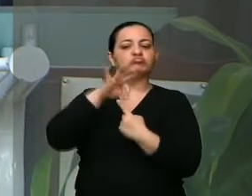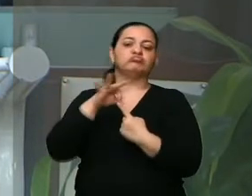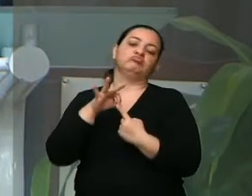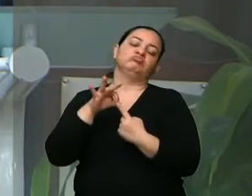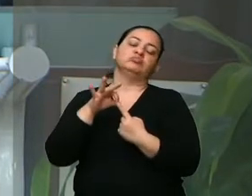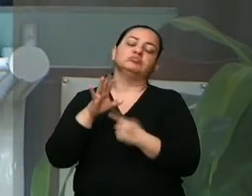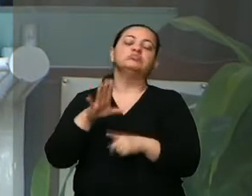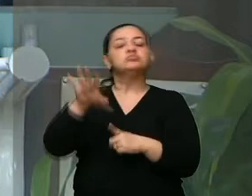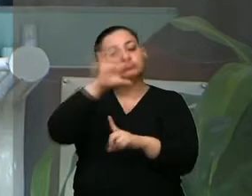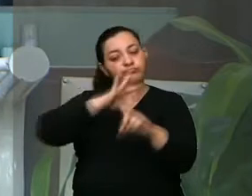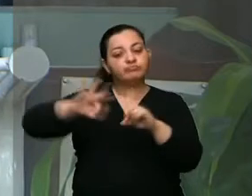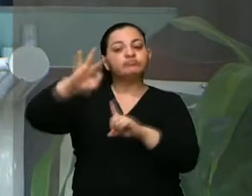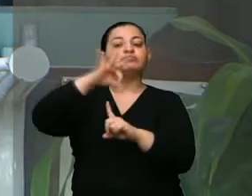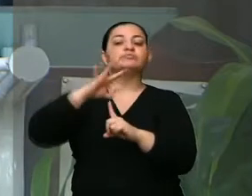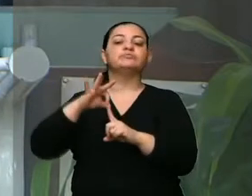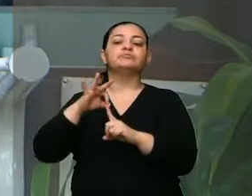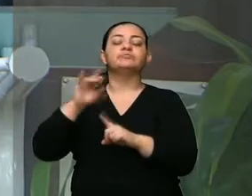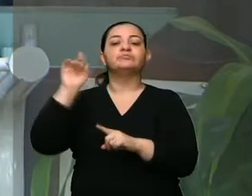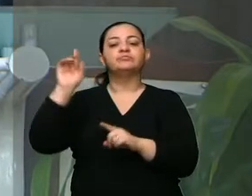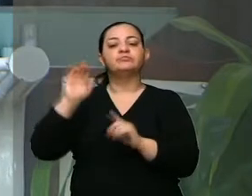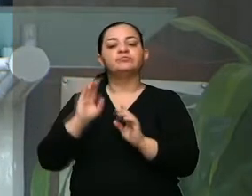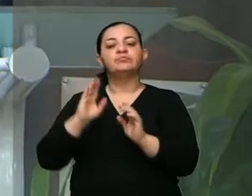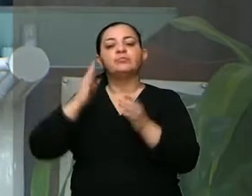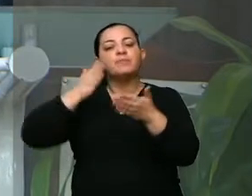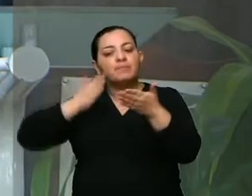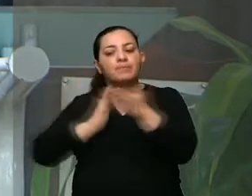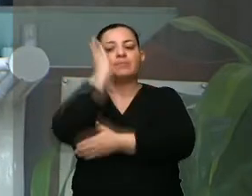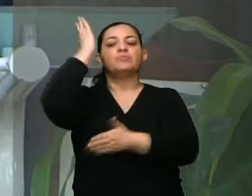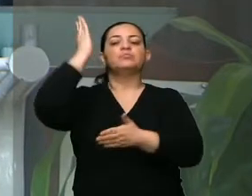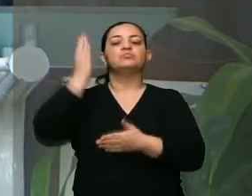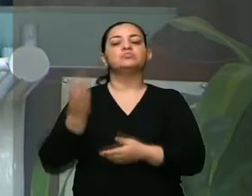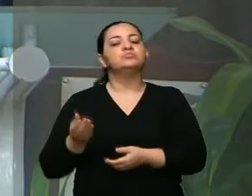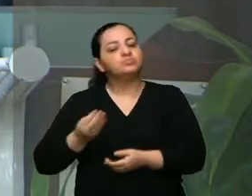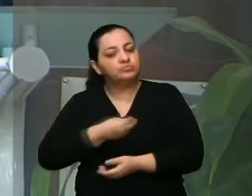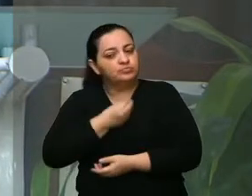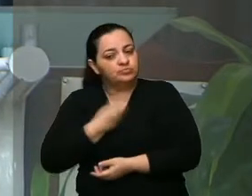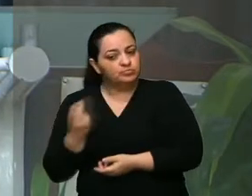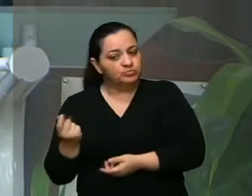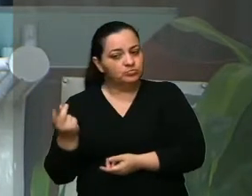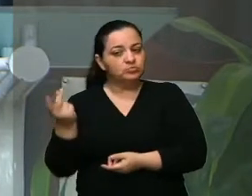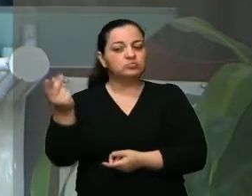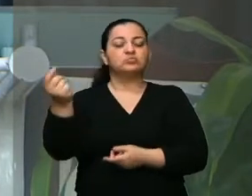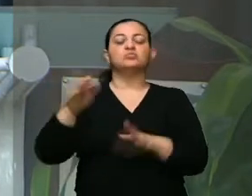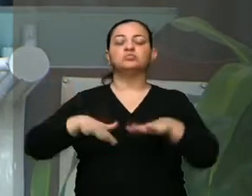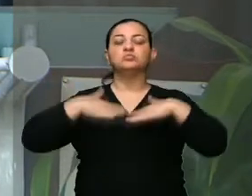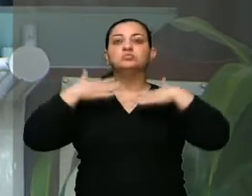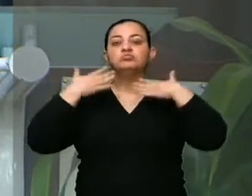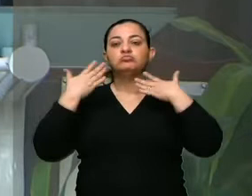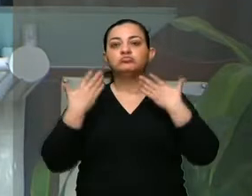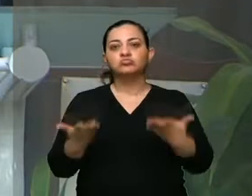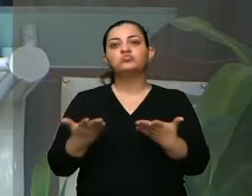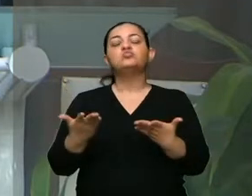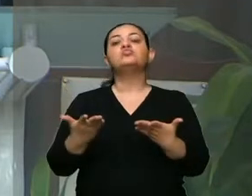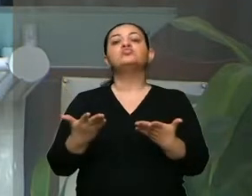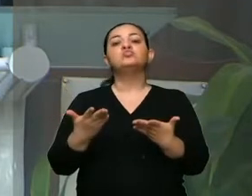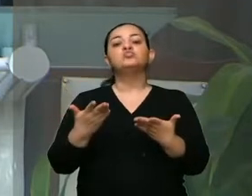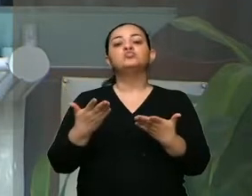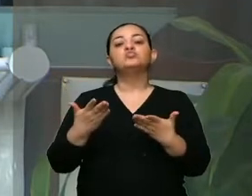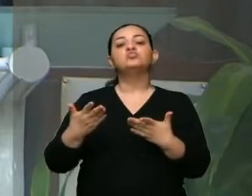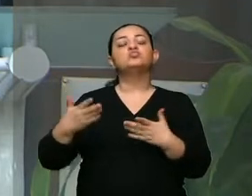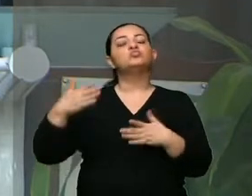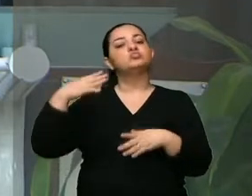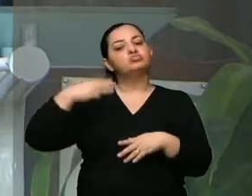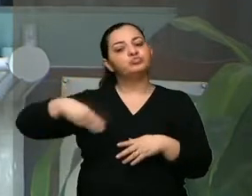o espírito santo é a passagem para a vida eterna quando você vê em são mateus